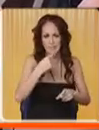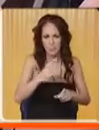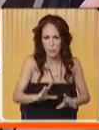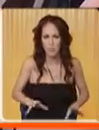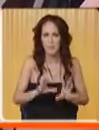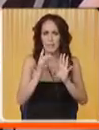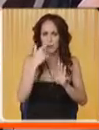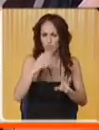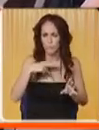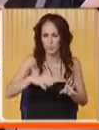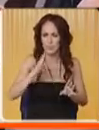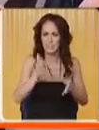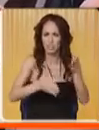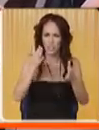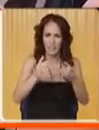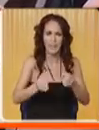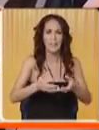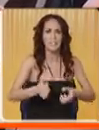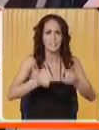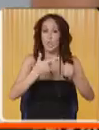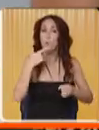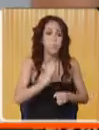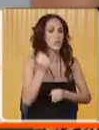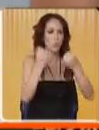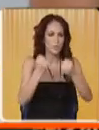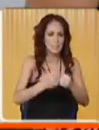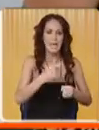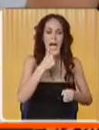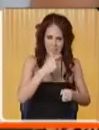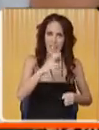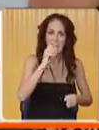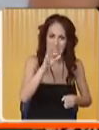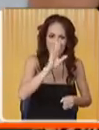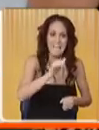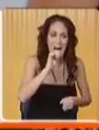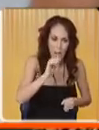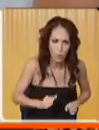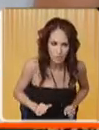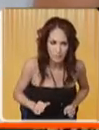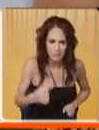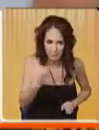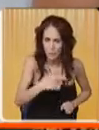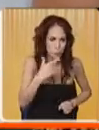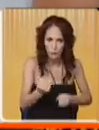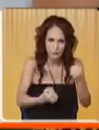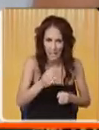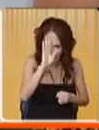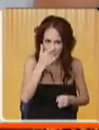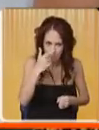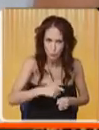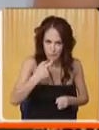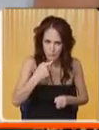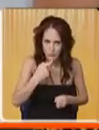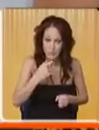conscienciosos na estrada de que não podem conduzir sobre o efeito do álcool? Eu penso que sim, mas gostava de dizer muito rapidamente duas